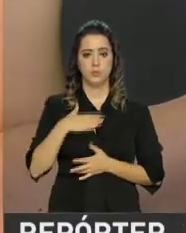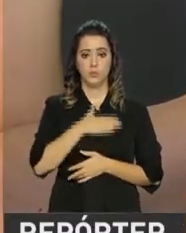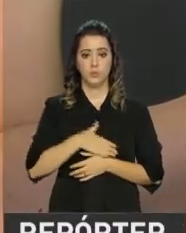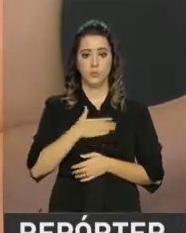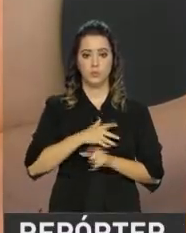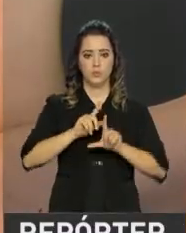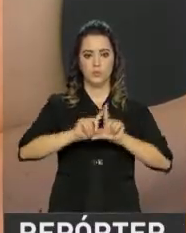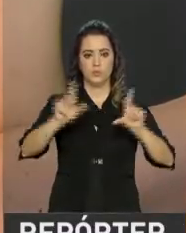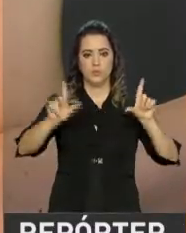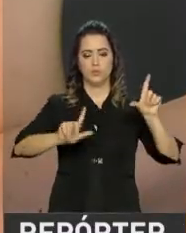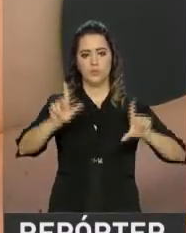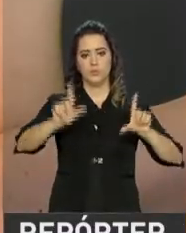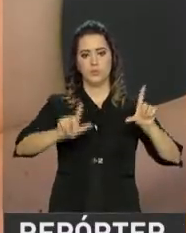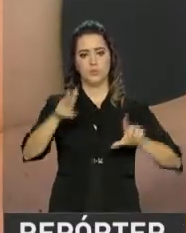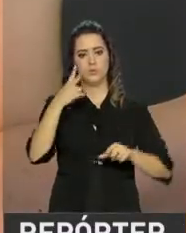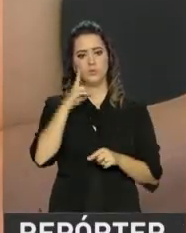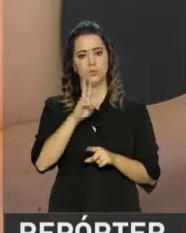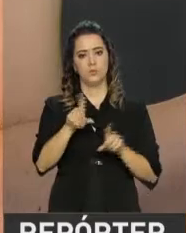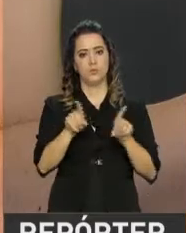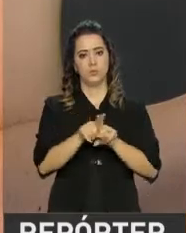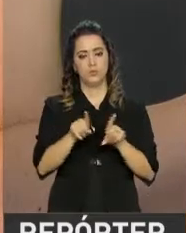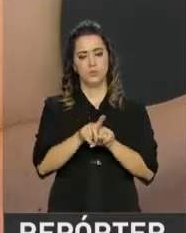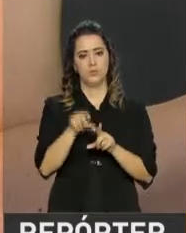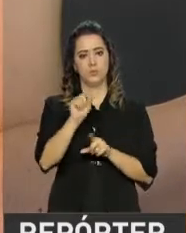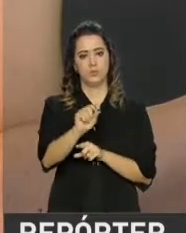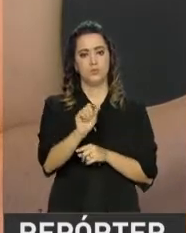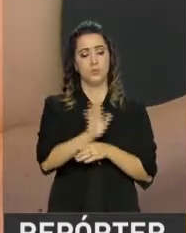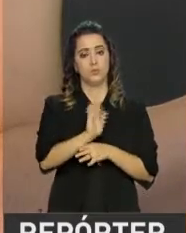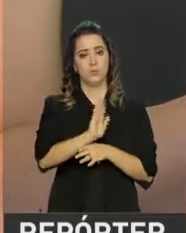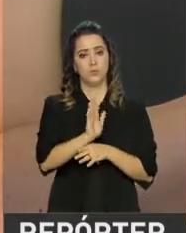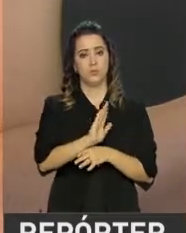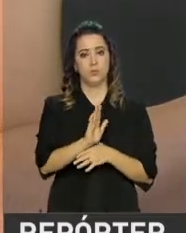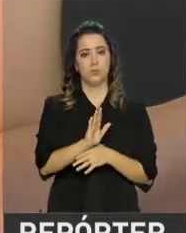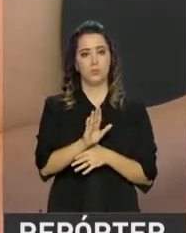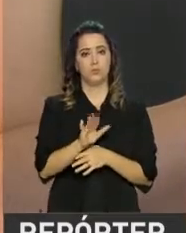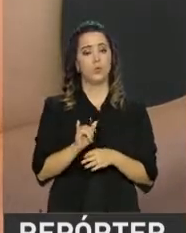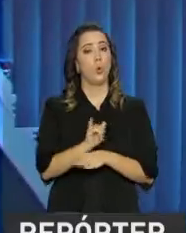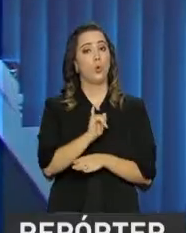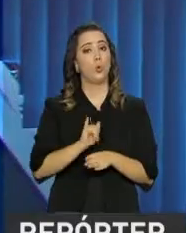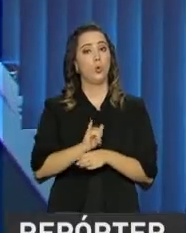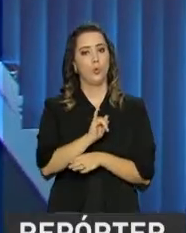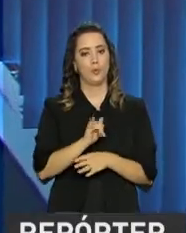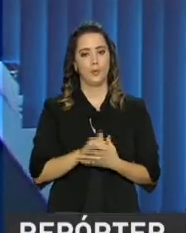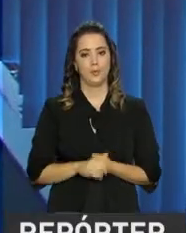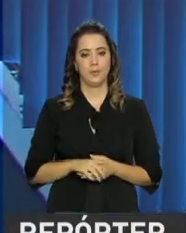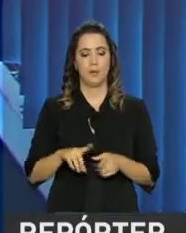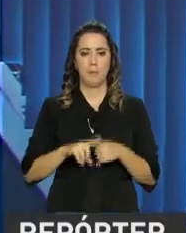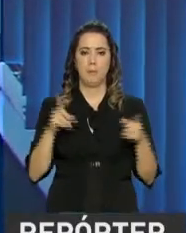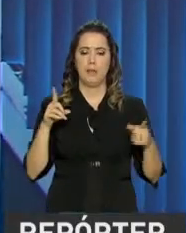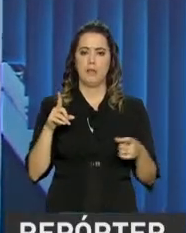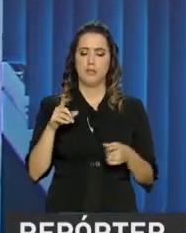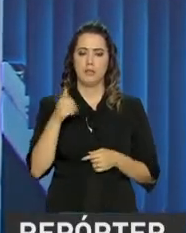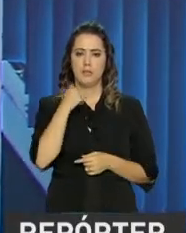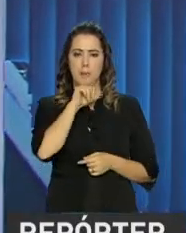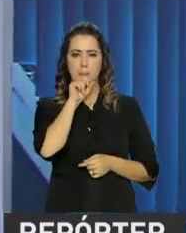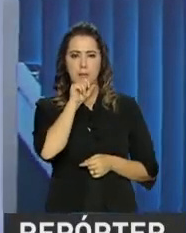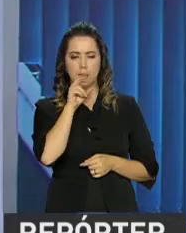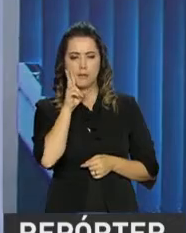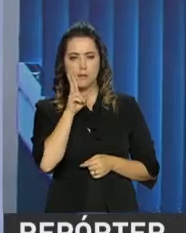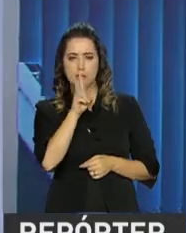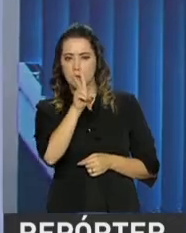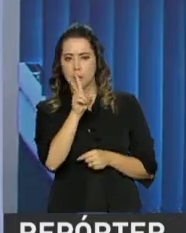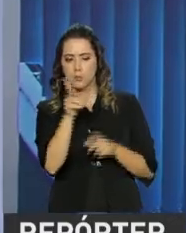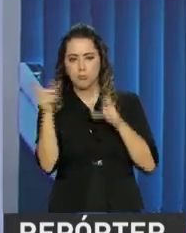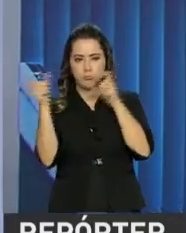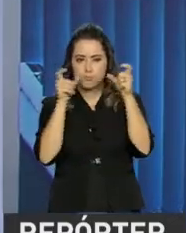assistir pela invenção de e ds skin cliques no youtube mas a mãe loren está sempre atenta o